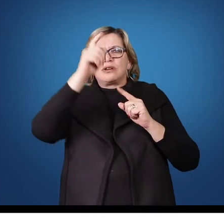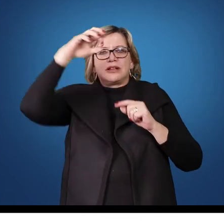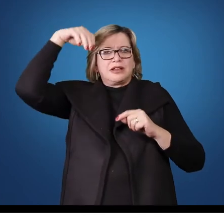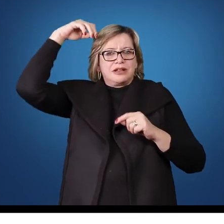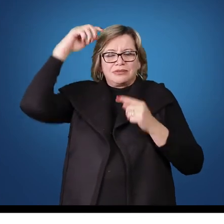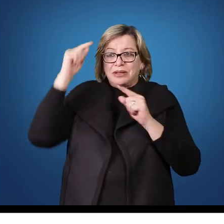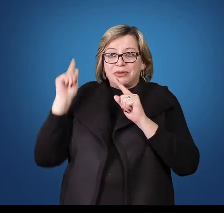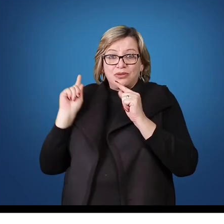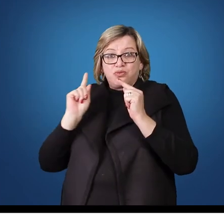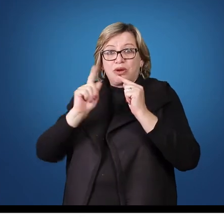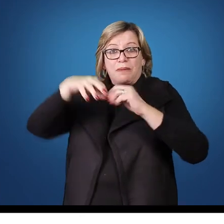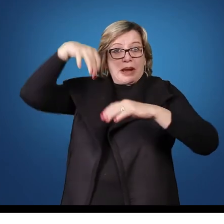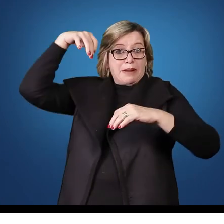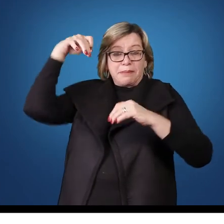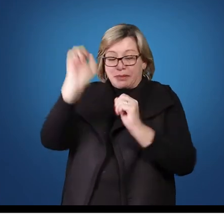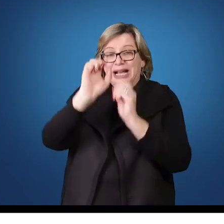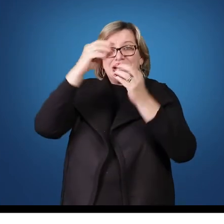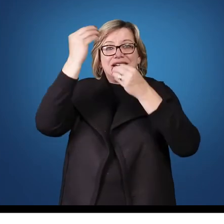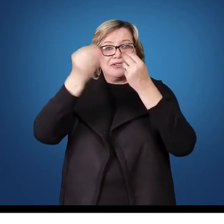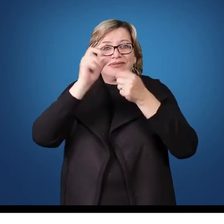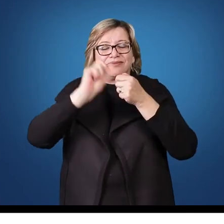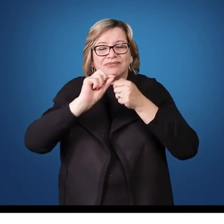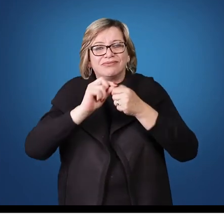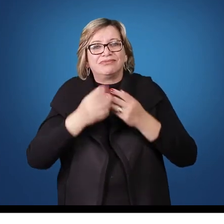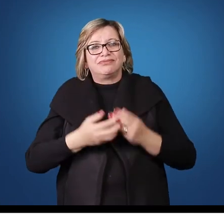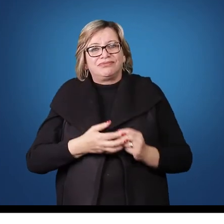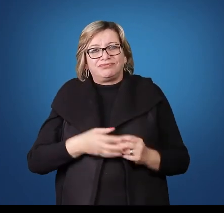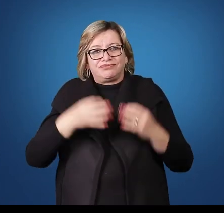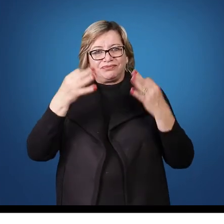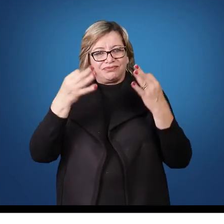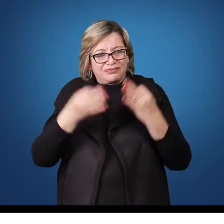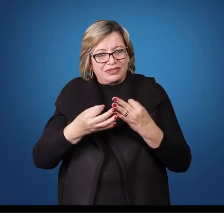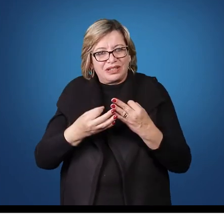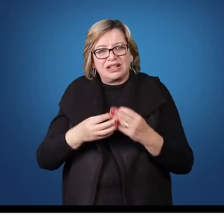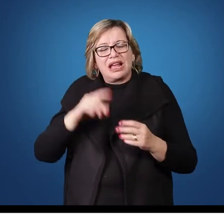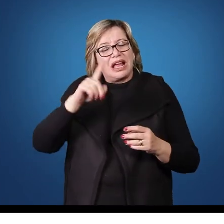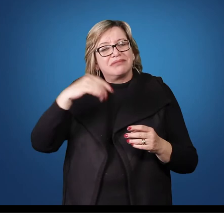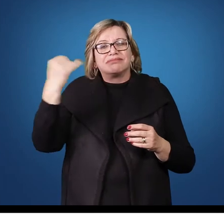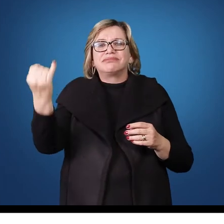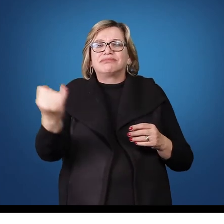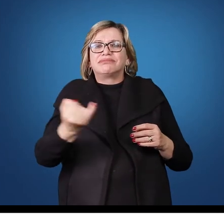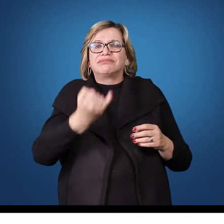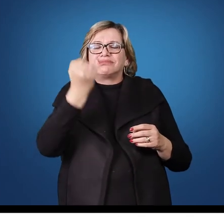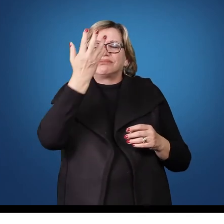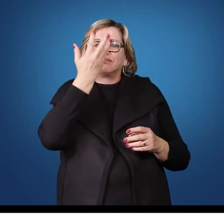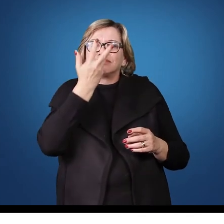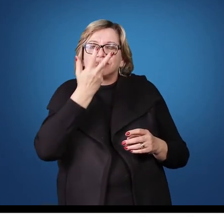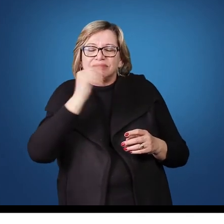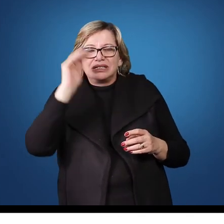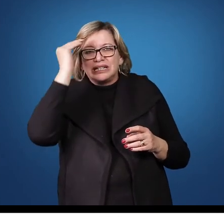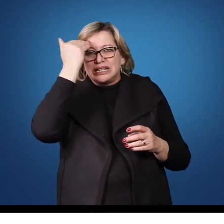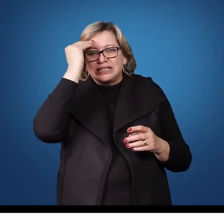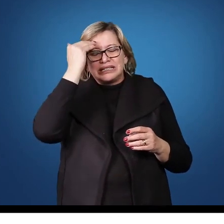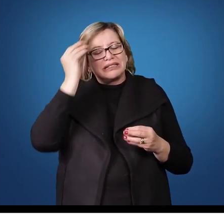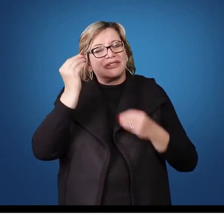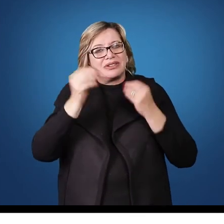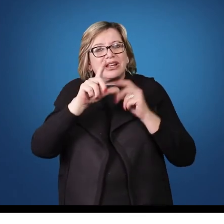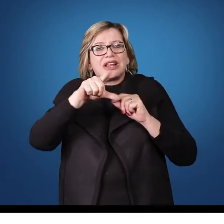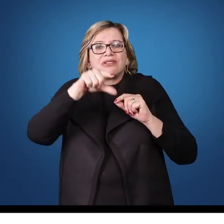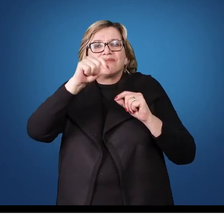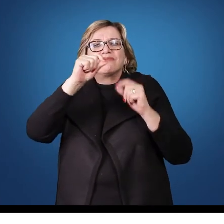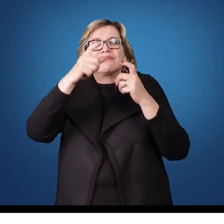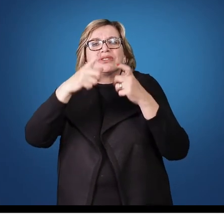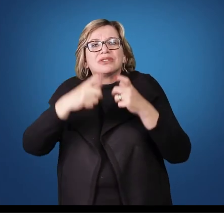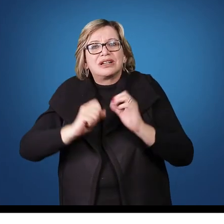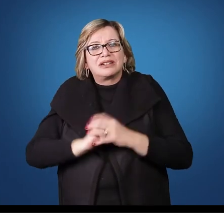ação de ataque venha com uma possibilidade maior de marcação de ponto. Certo? Então, isso é importante que a criança entenda na tomada de decisão dela do